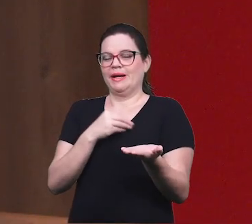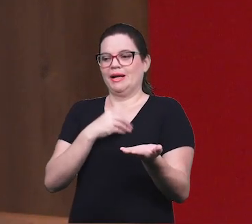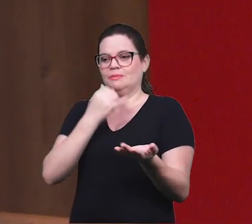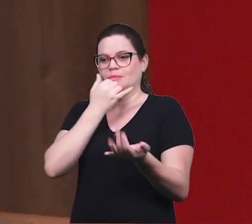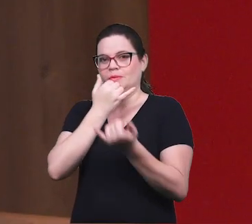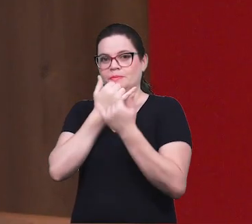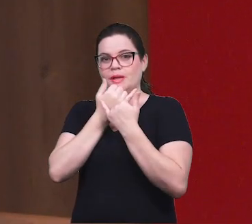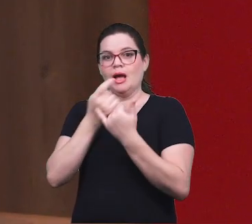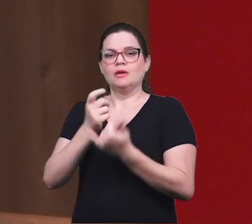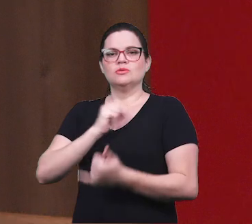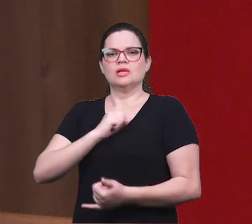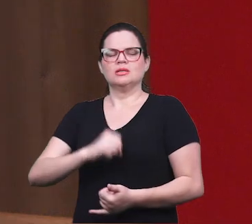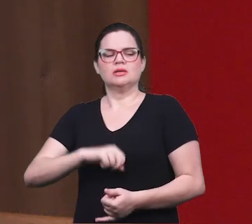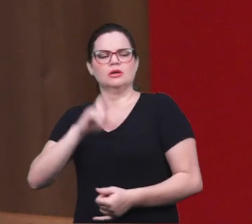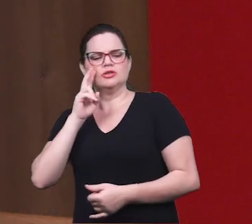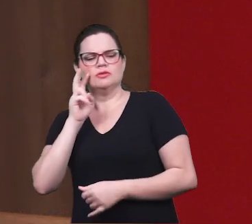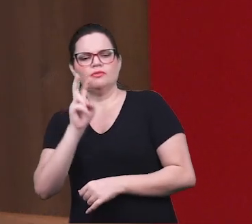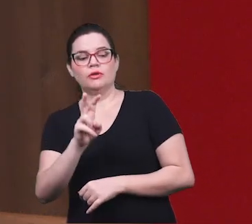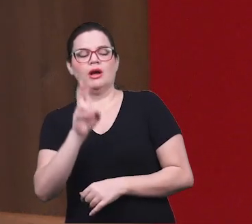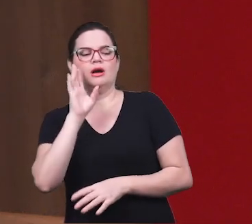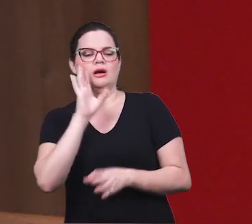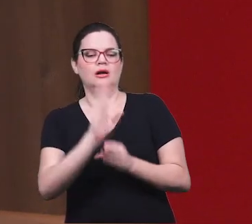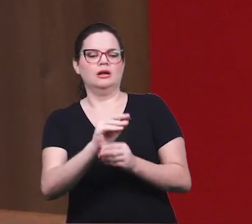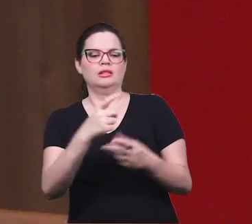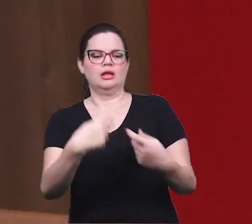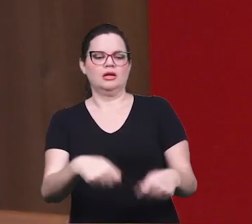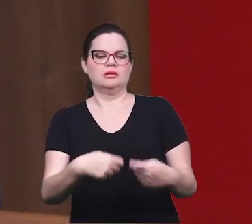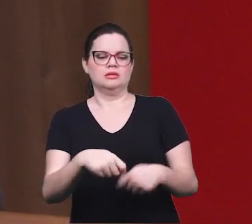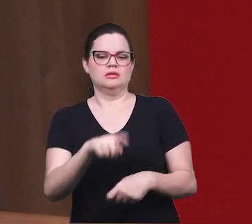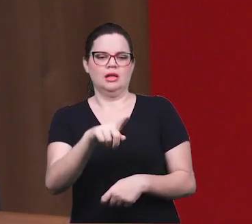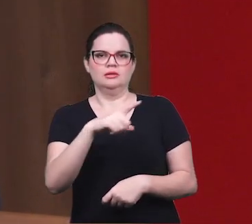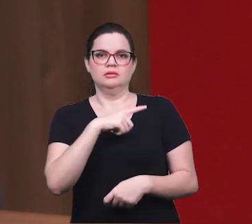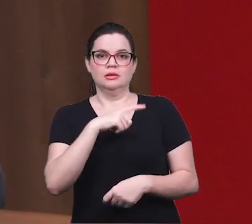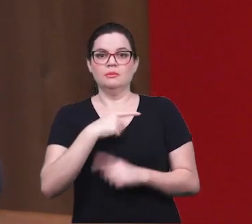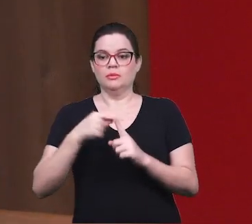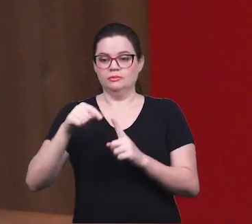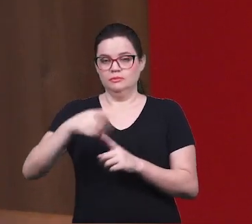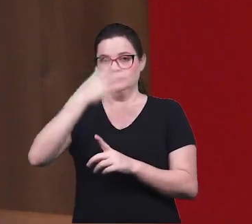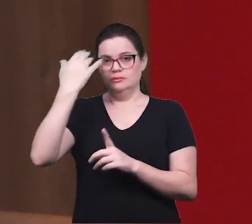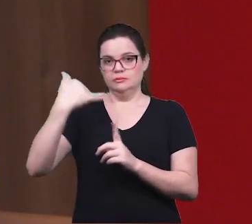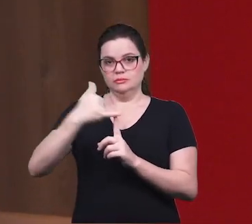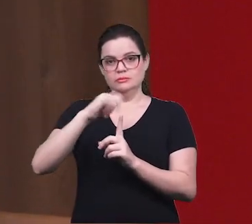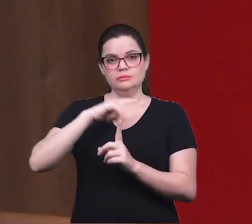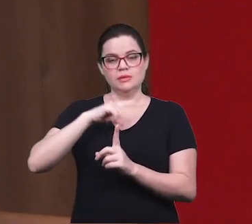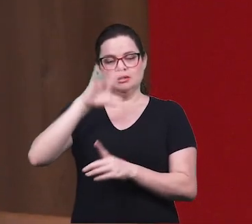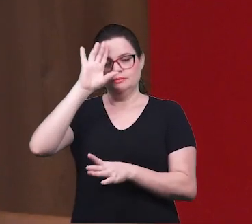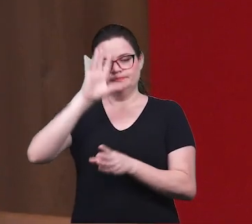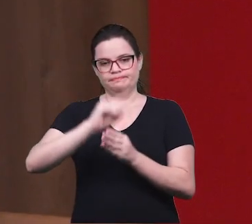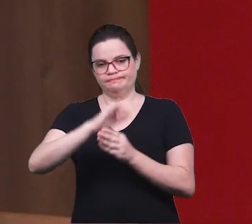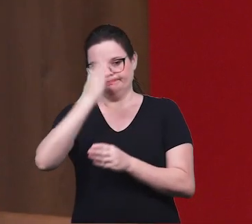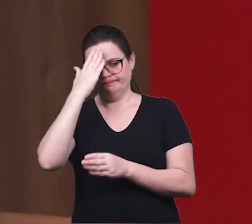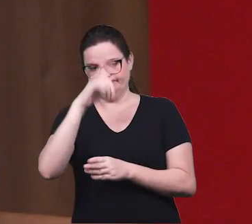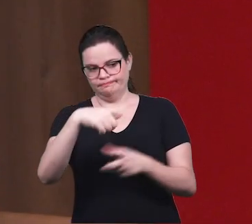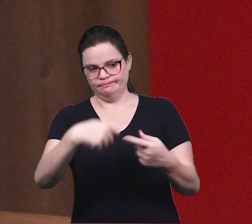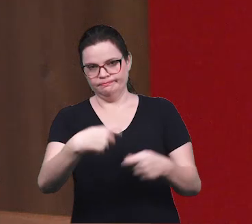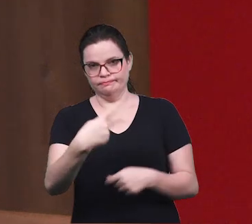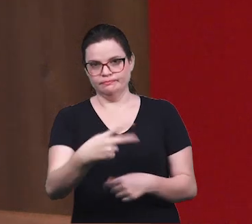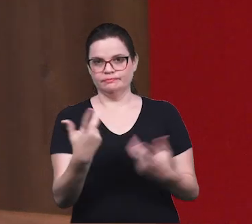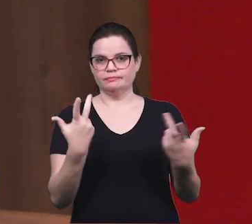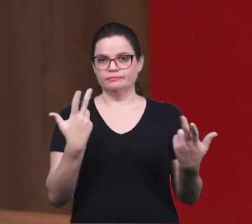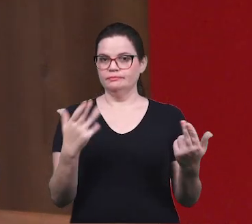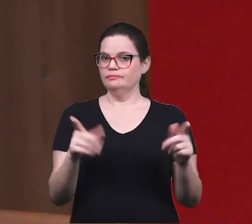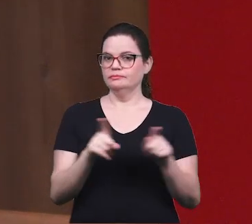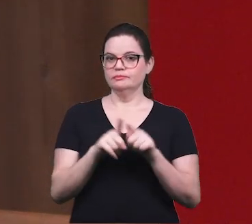entendia, começava a entender a necessidade dele, porque ele tinha uma unção para isso. Então o Senhor Jesus também tem uma unção.